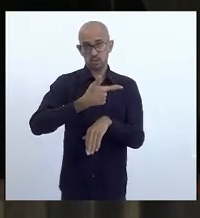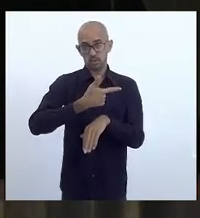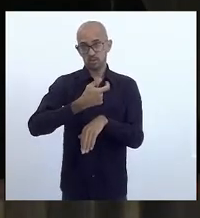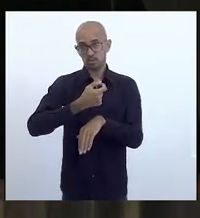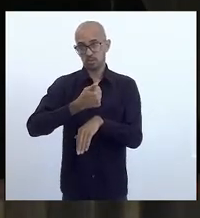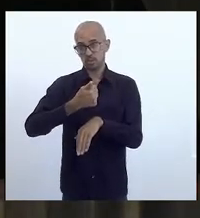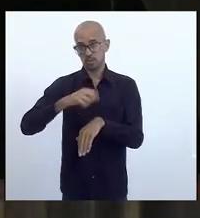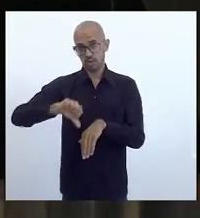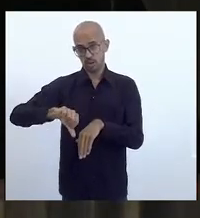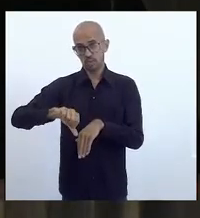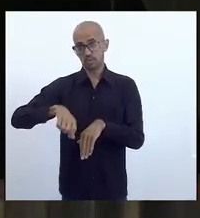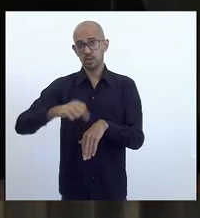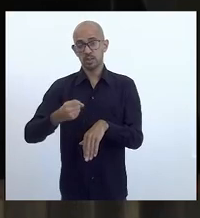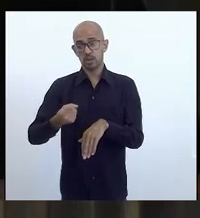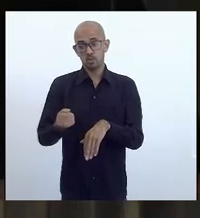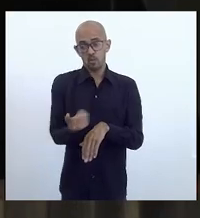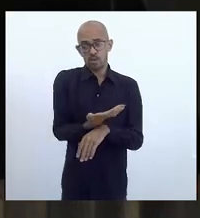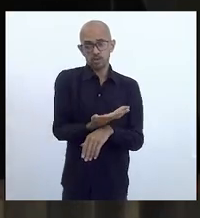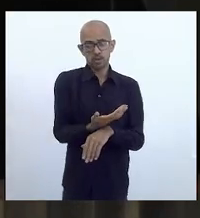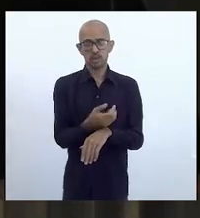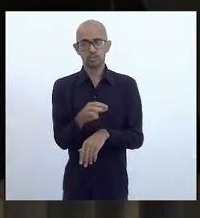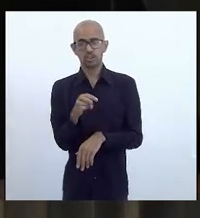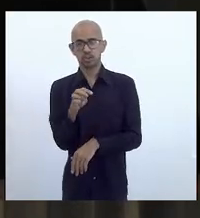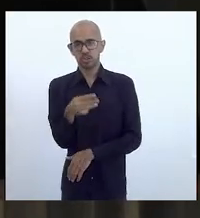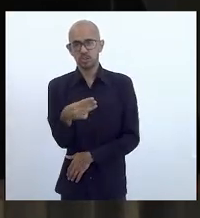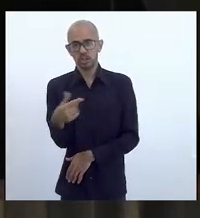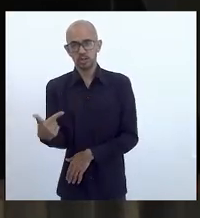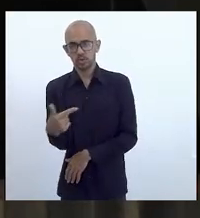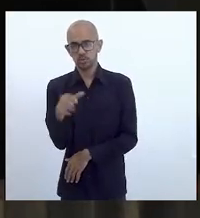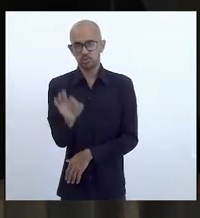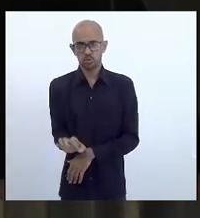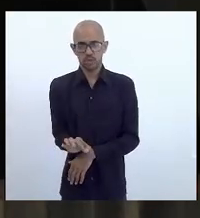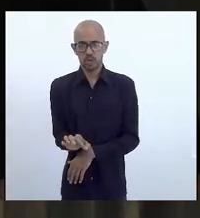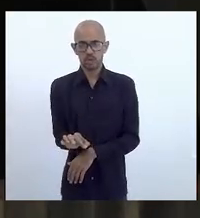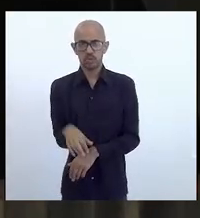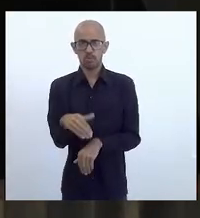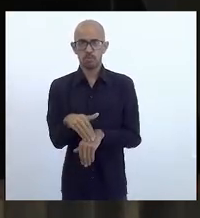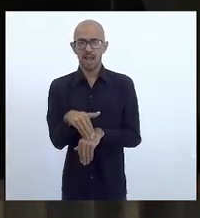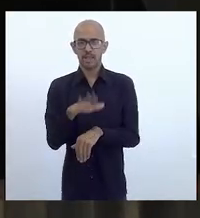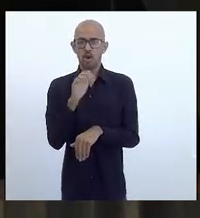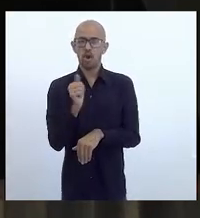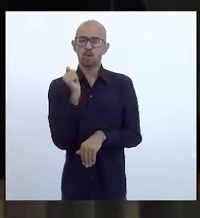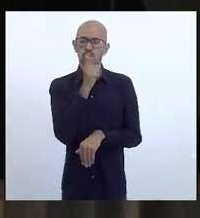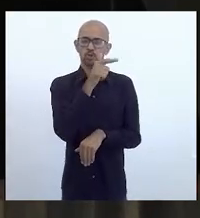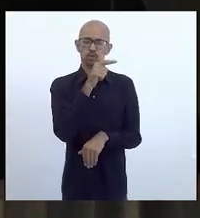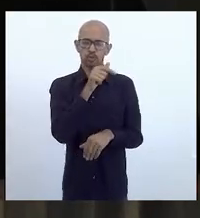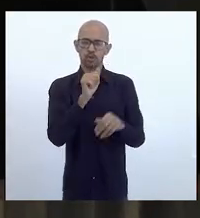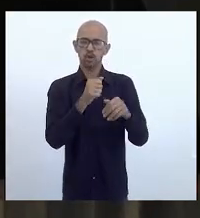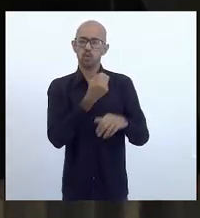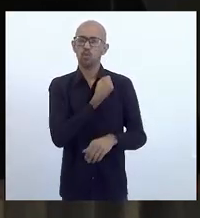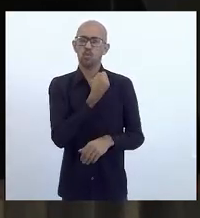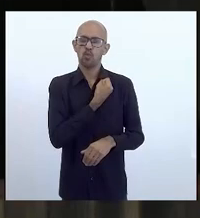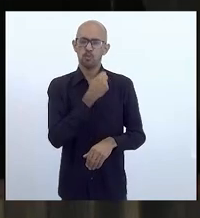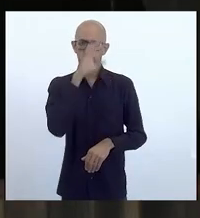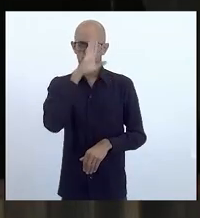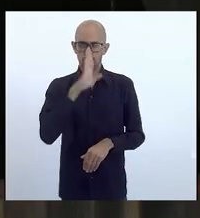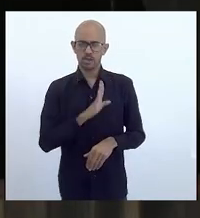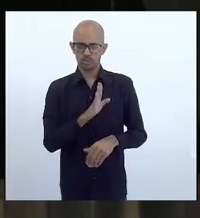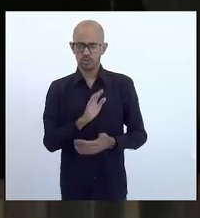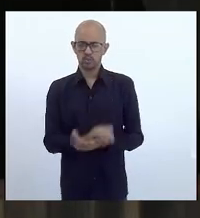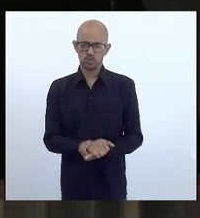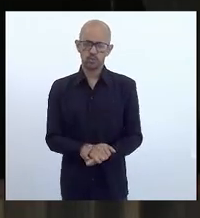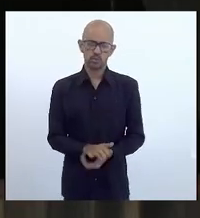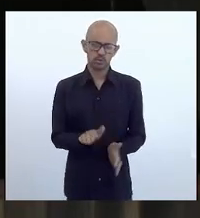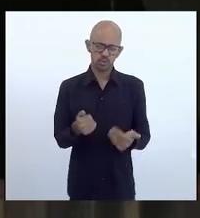e o número de 32% maior do que o índice Brasil. Então, acho que vai merecer dessa